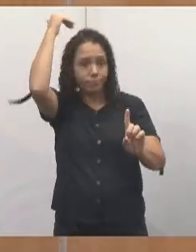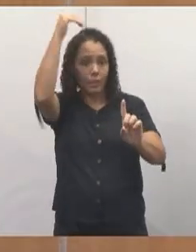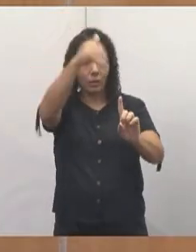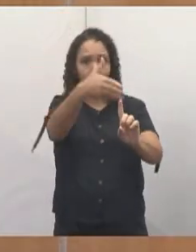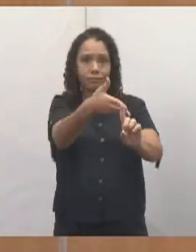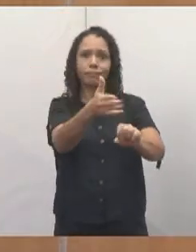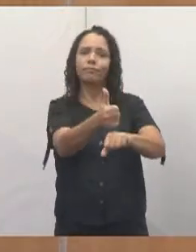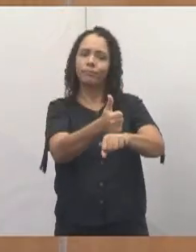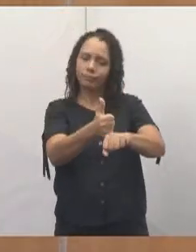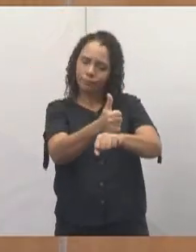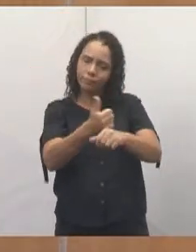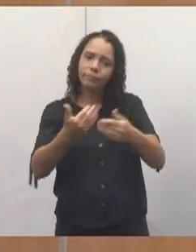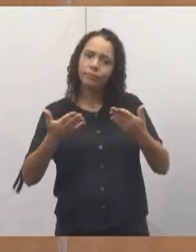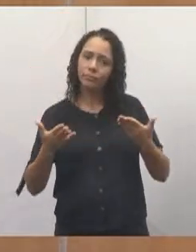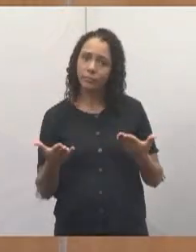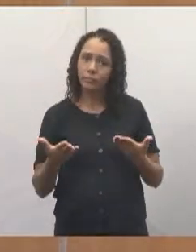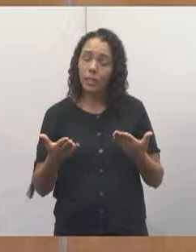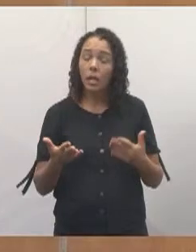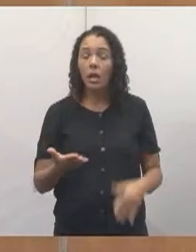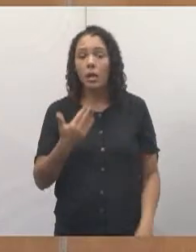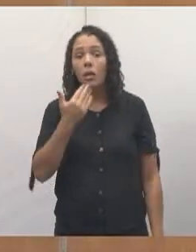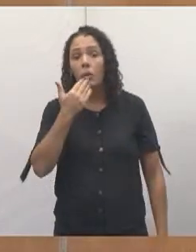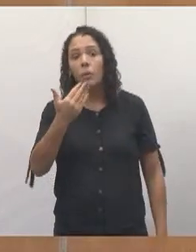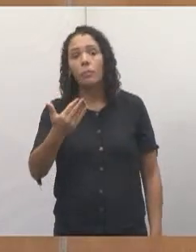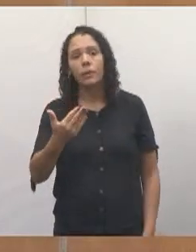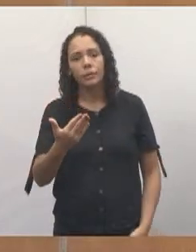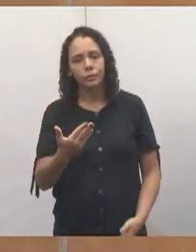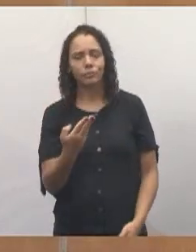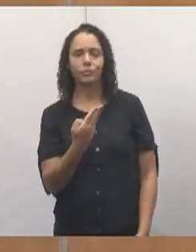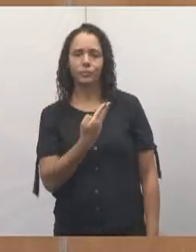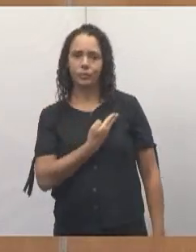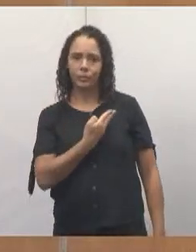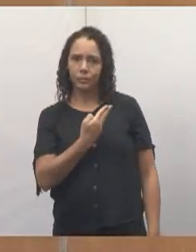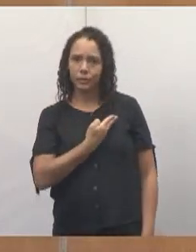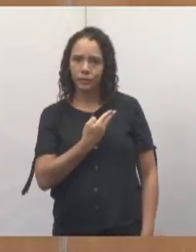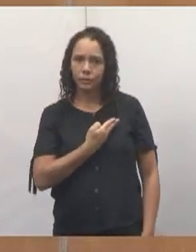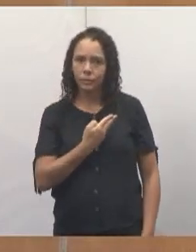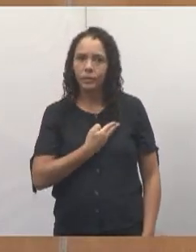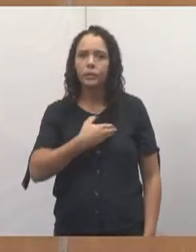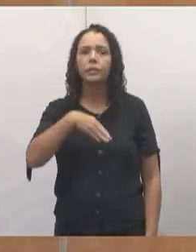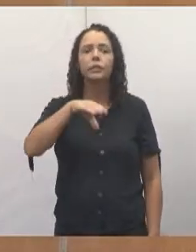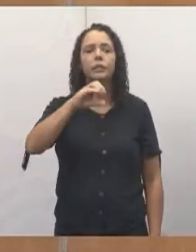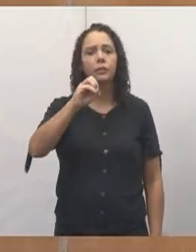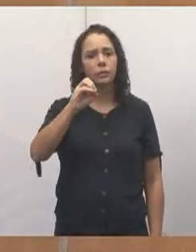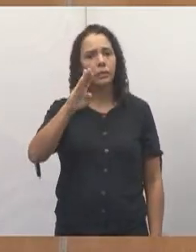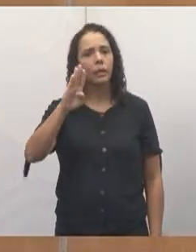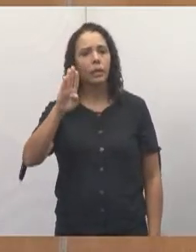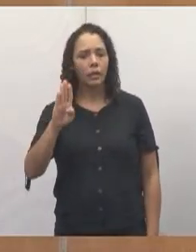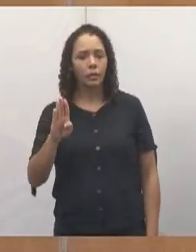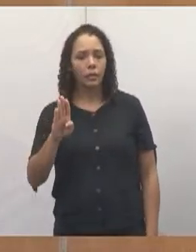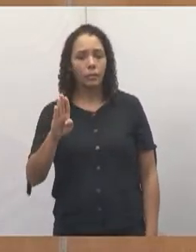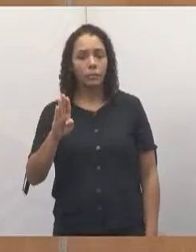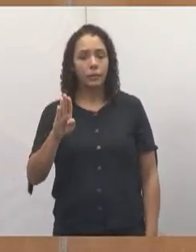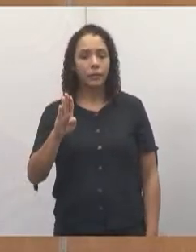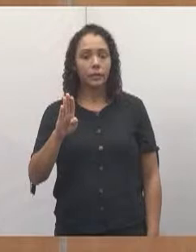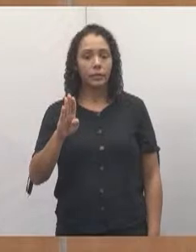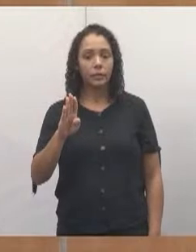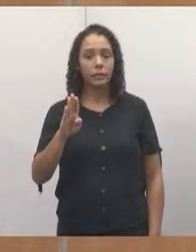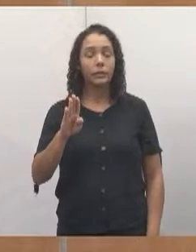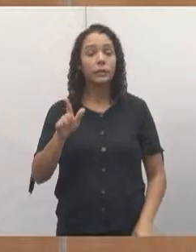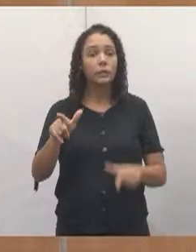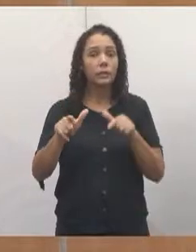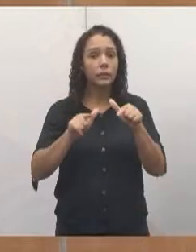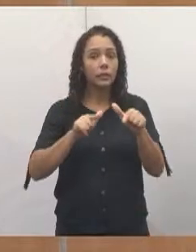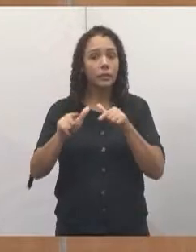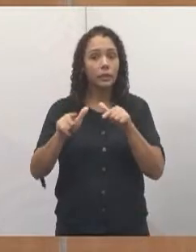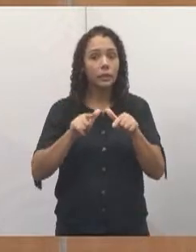eu peço sempre aos novos colegas, à administração da OAB, a OAB como um todo, que façam isso de